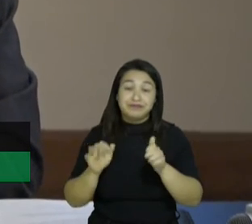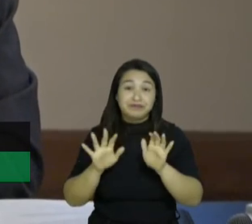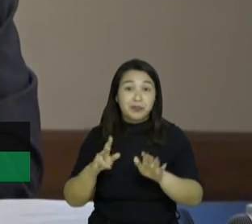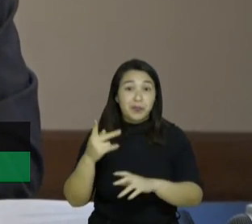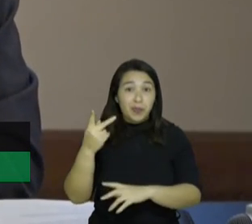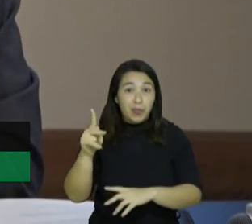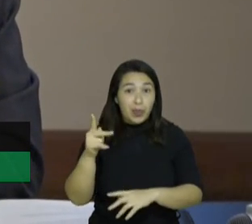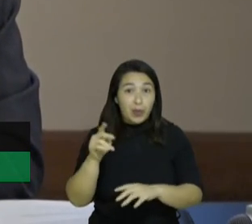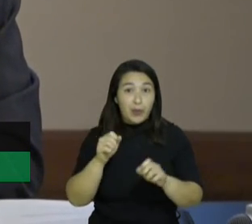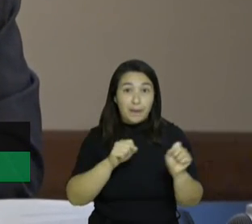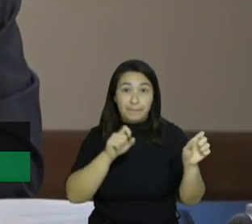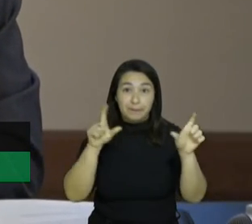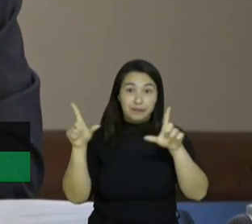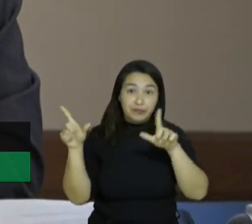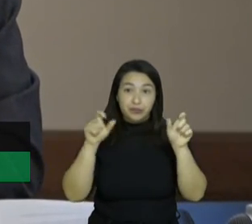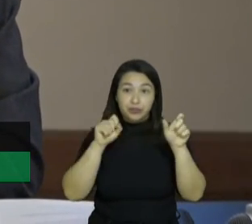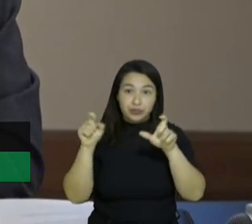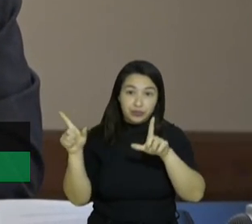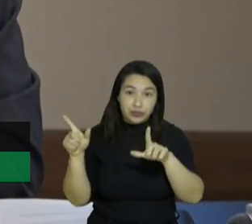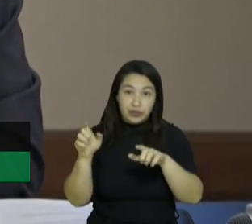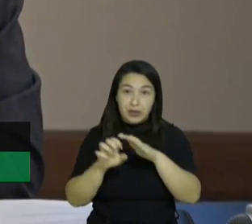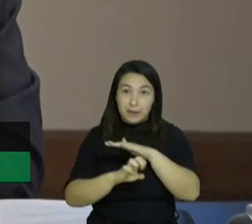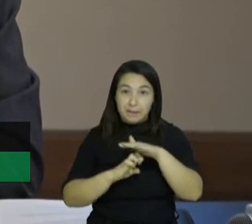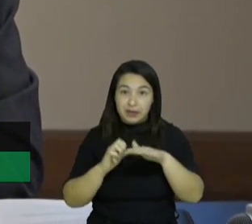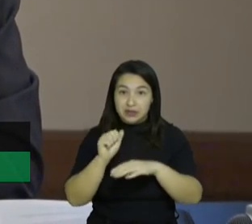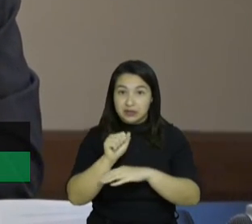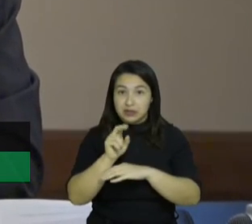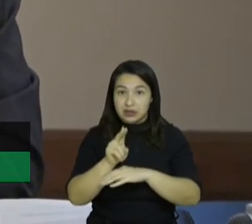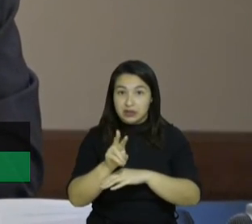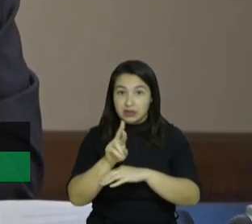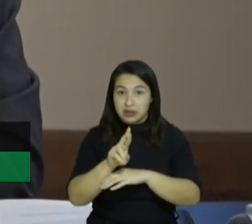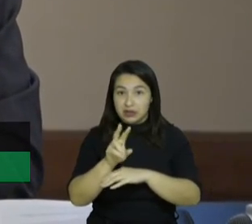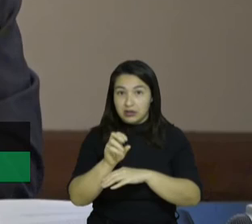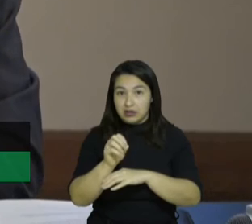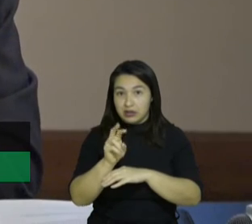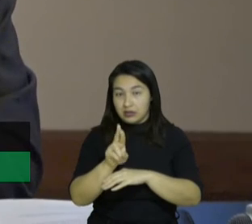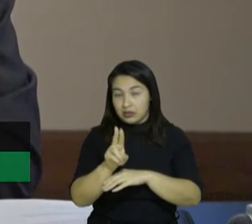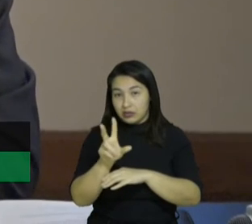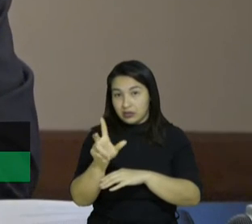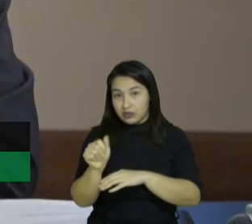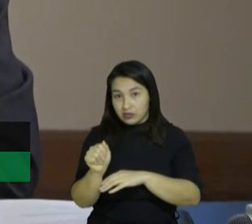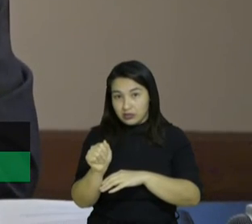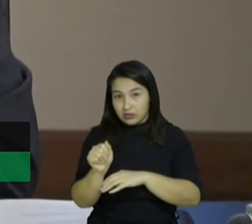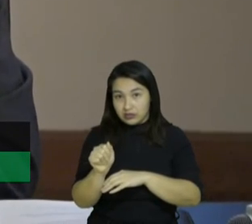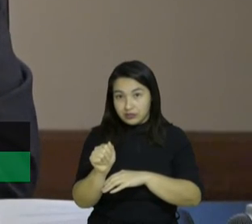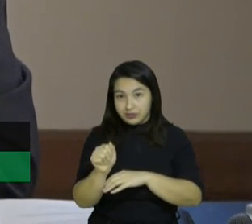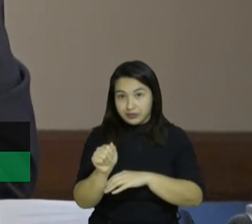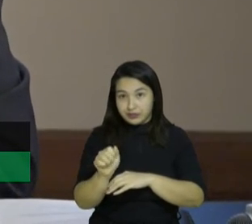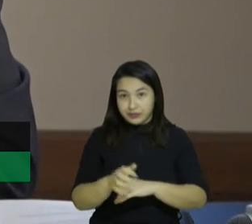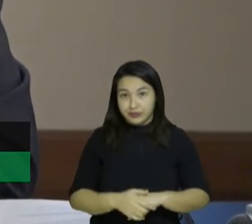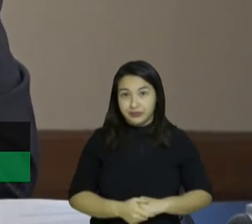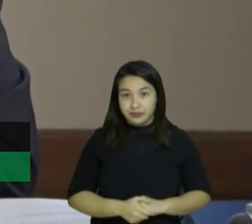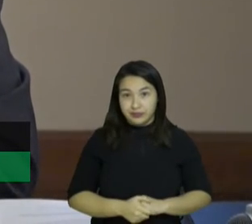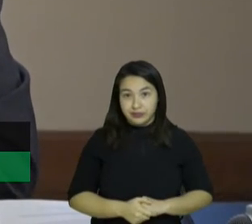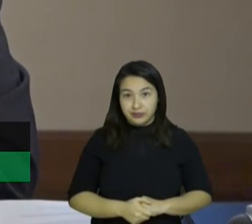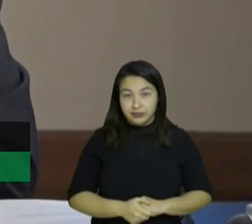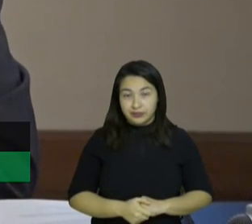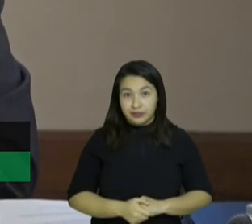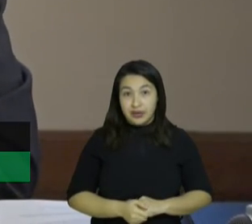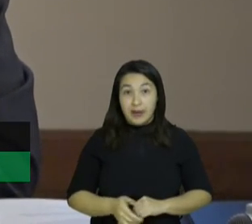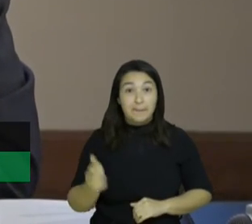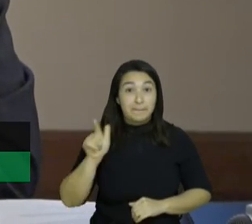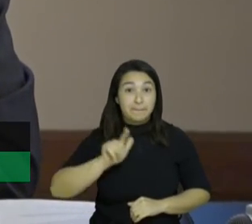a Aurora e praticamente todas as as Aurora num sentido muito mais amplo de grandiosidade mas as indústrias